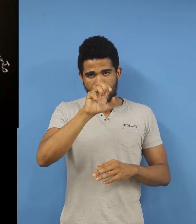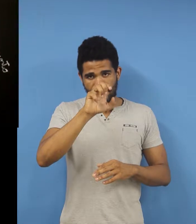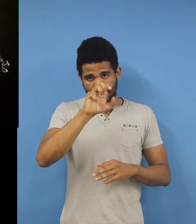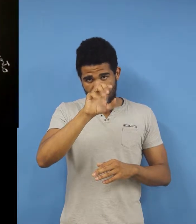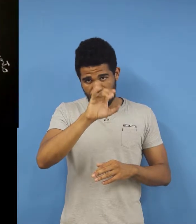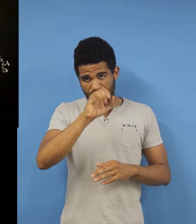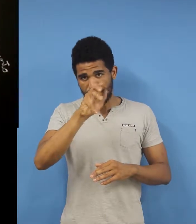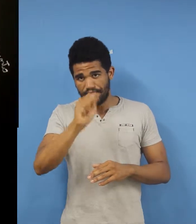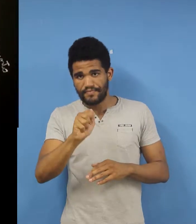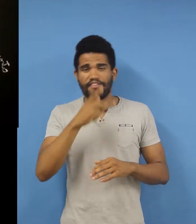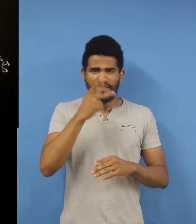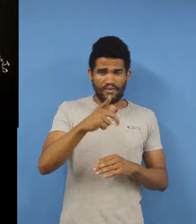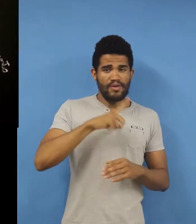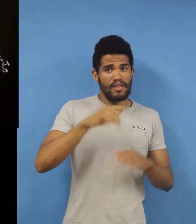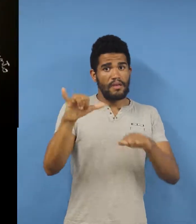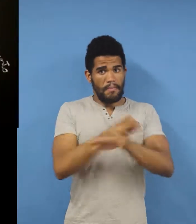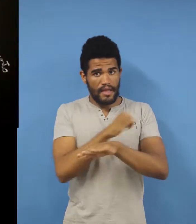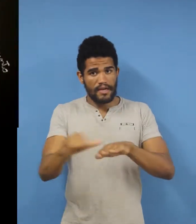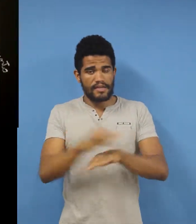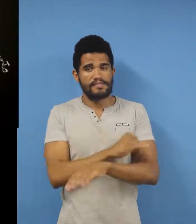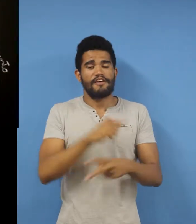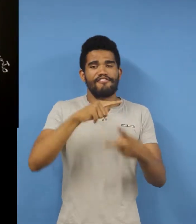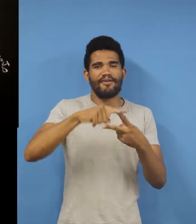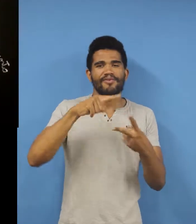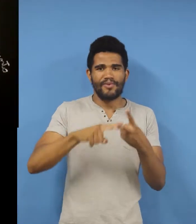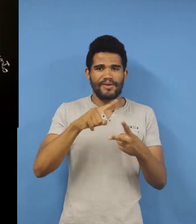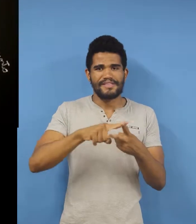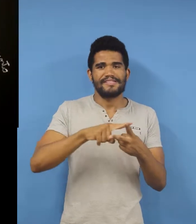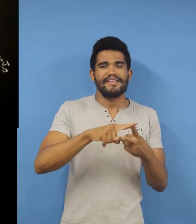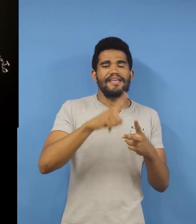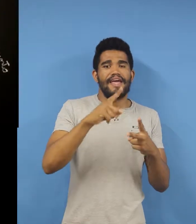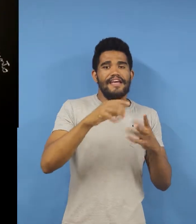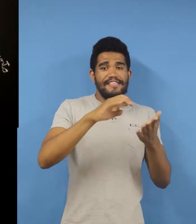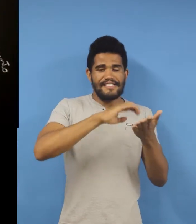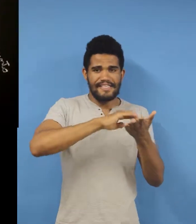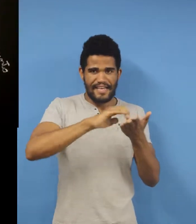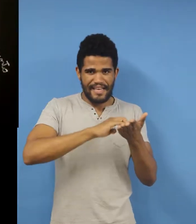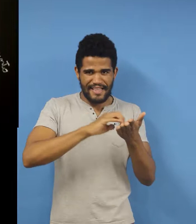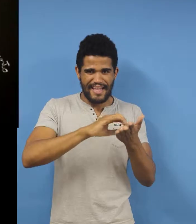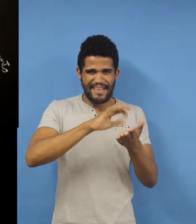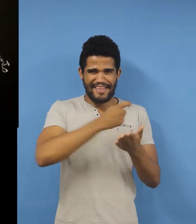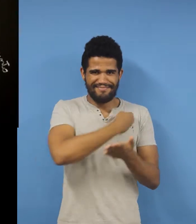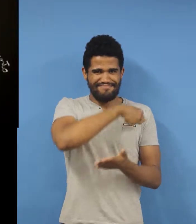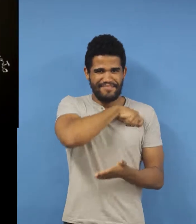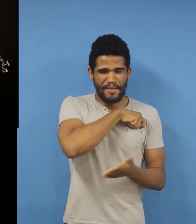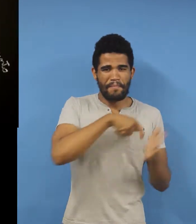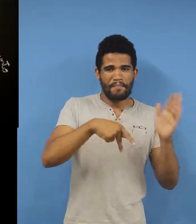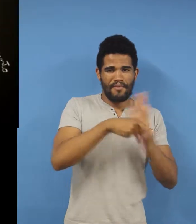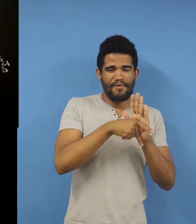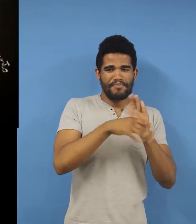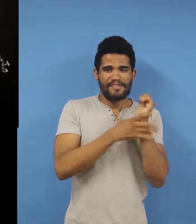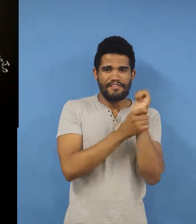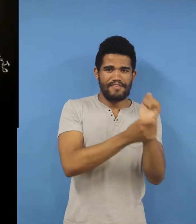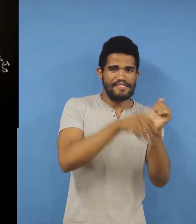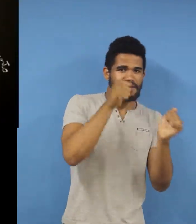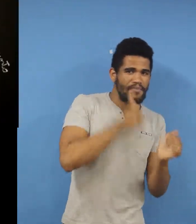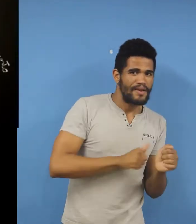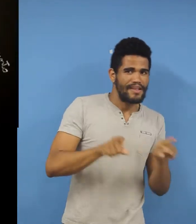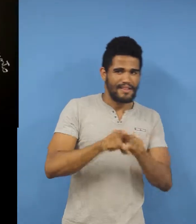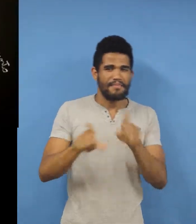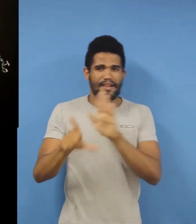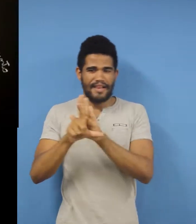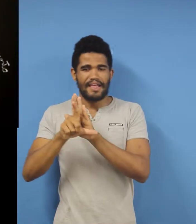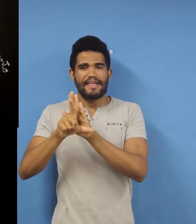trouxe um dado do mapa da violência, certo? Na sequência, ela disse, ó, existem mecanismos, e ela pontuou 2